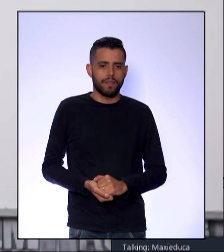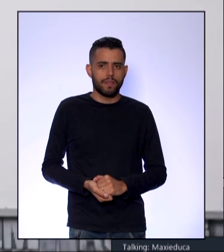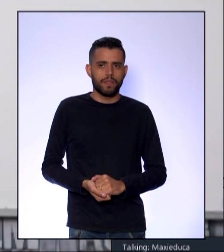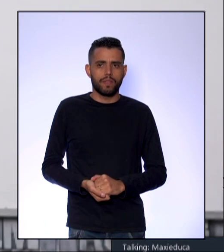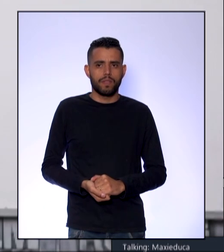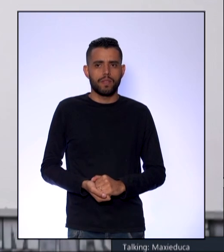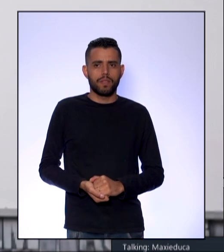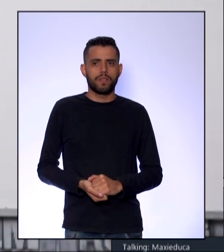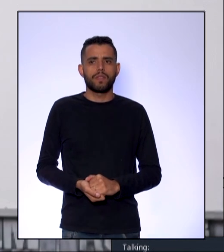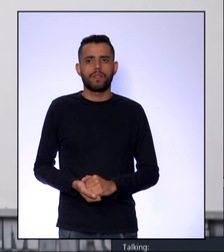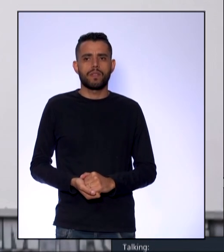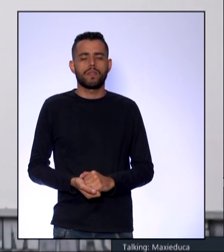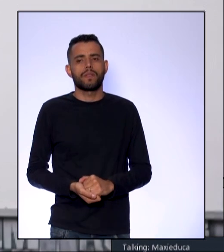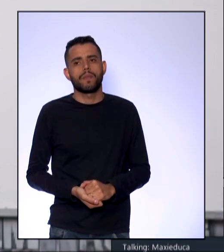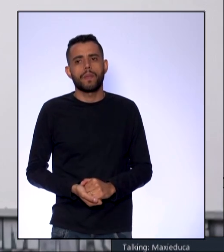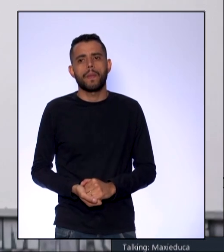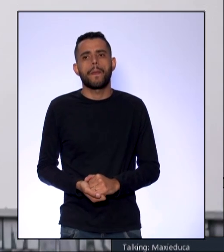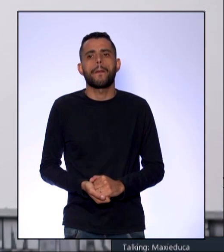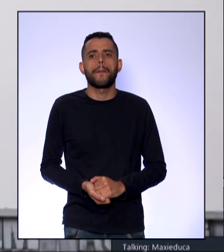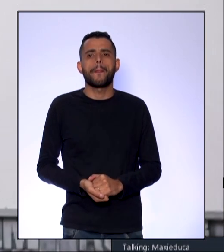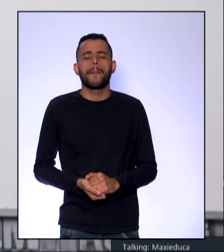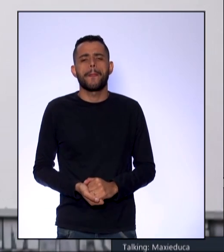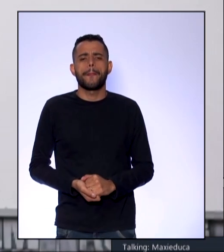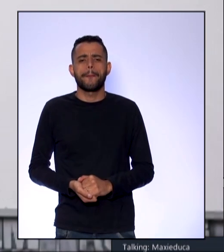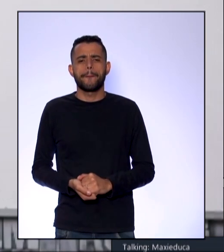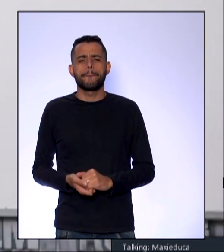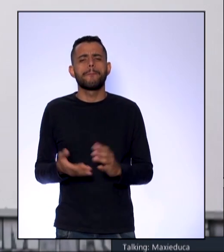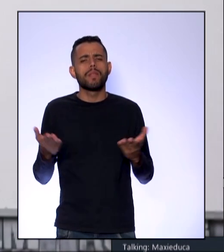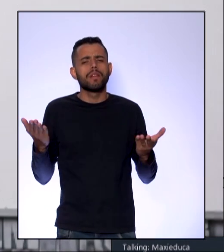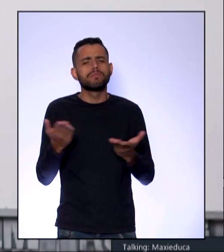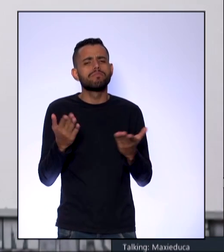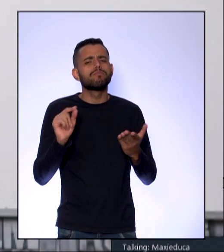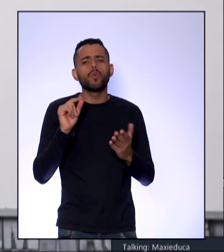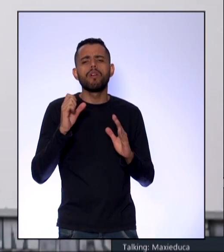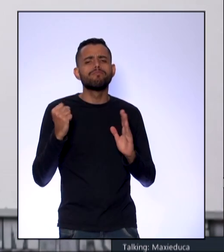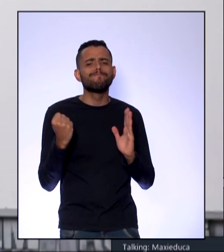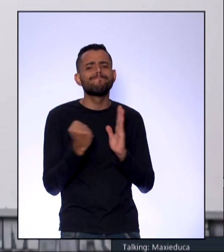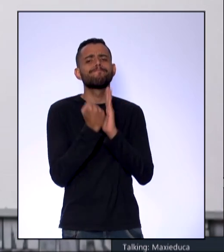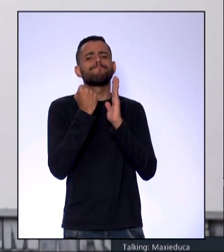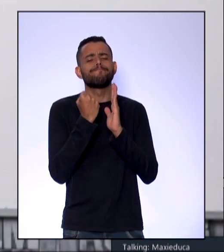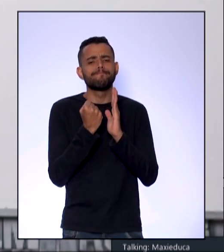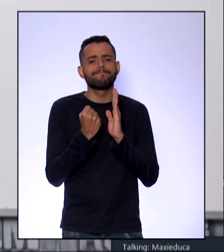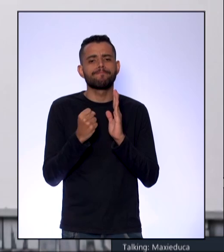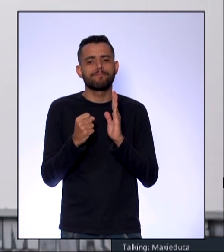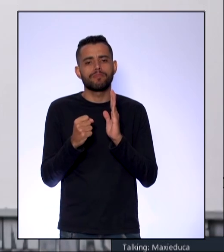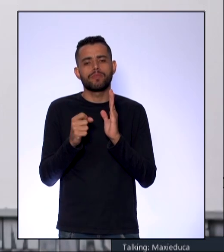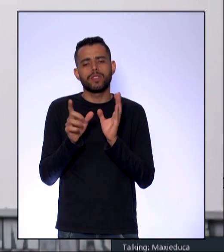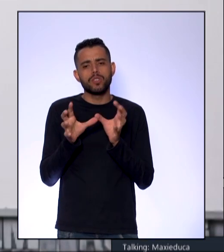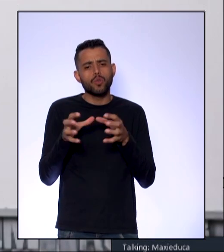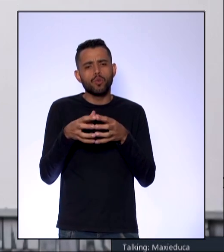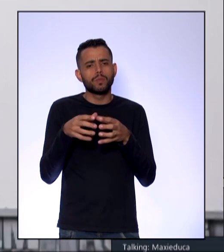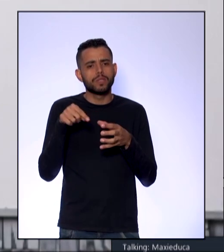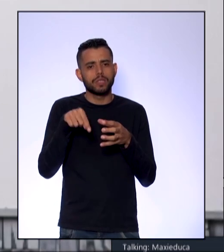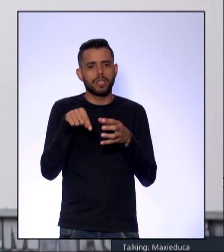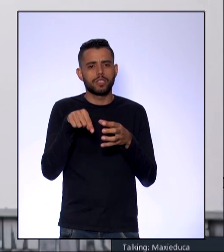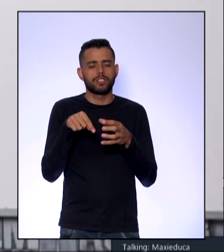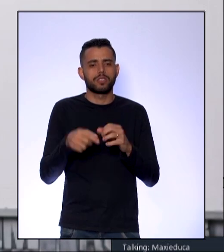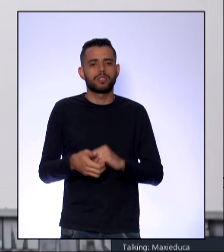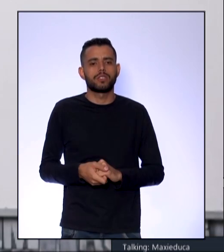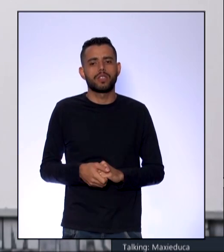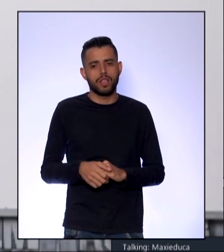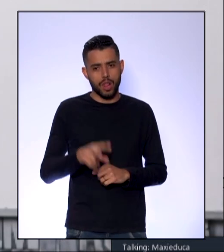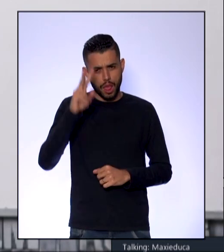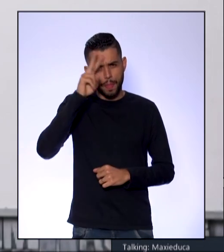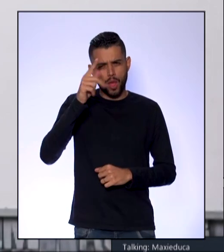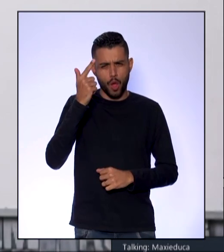é o traço marcante desta comunidade que vai justificar? Na outra, nós